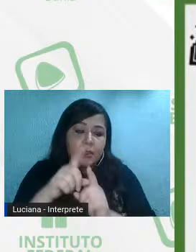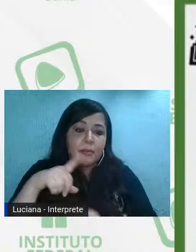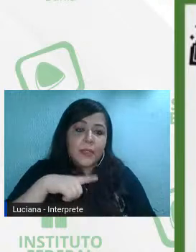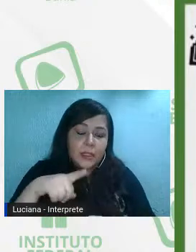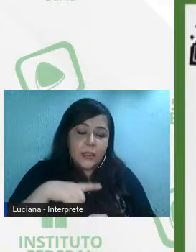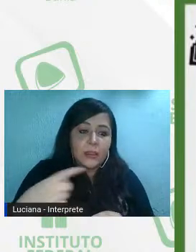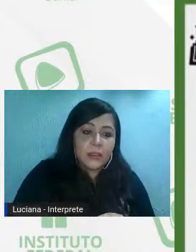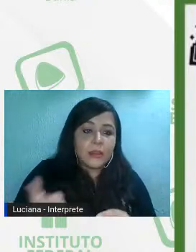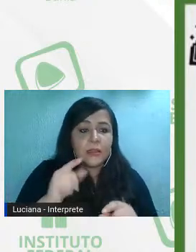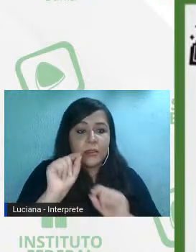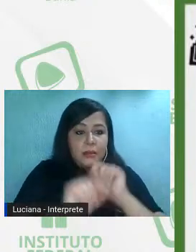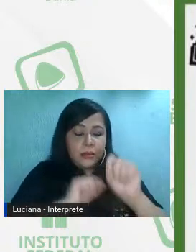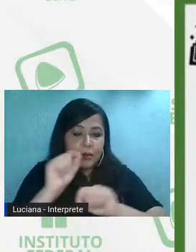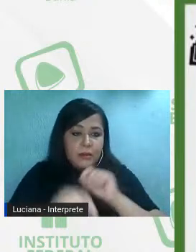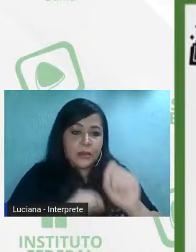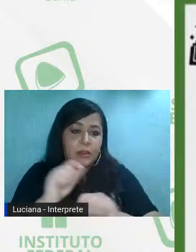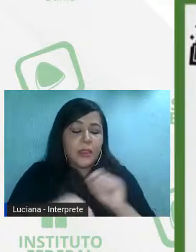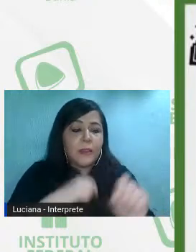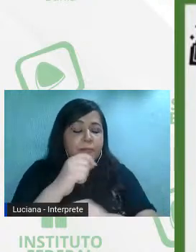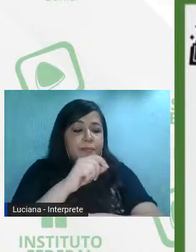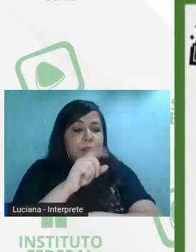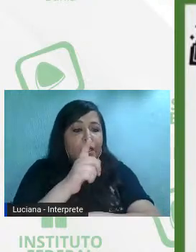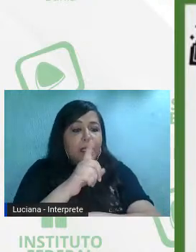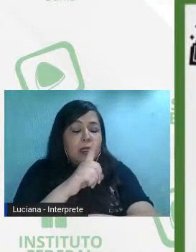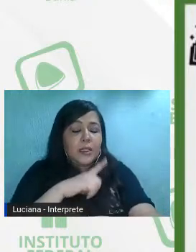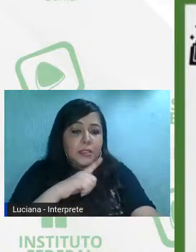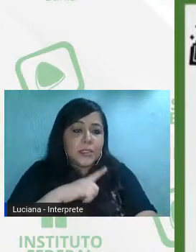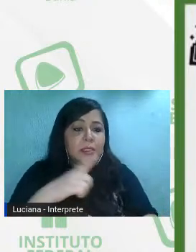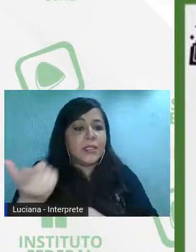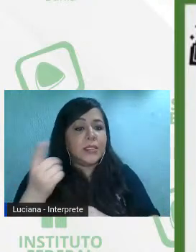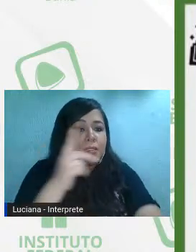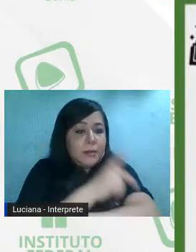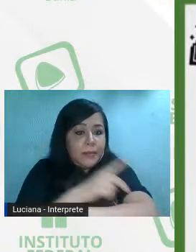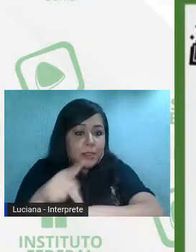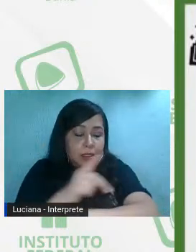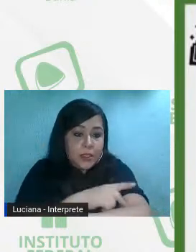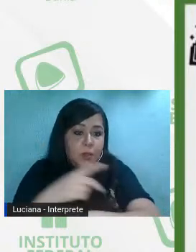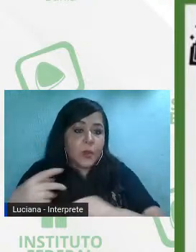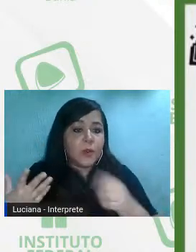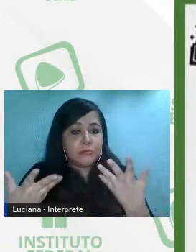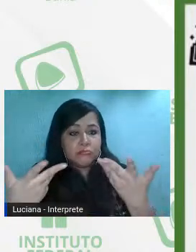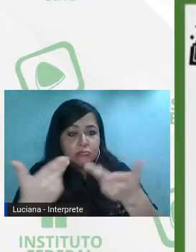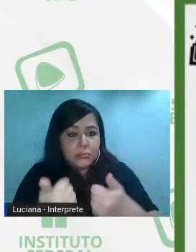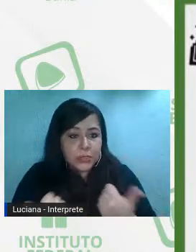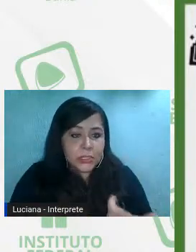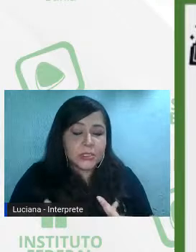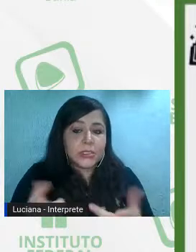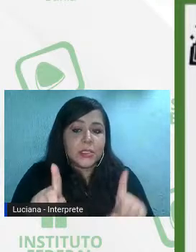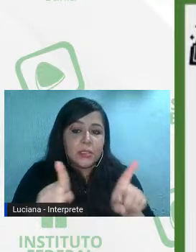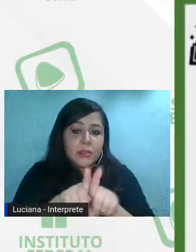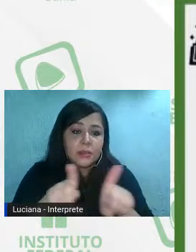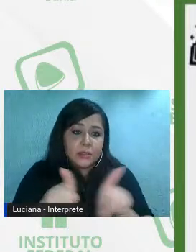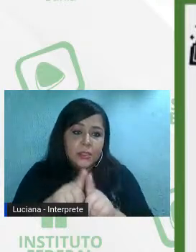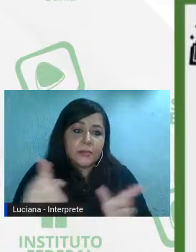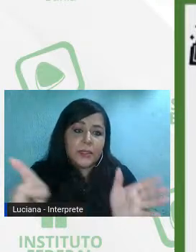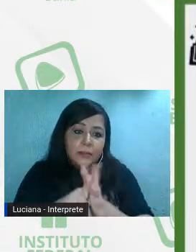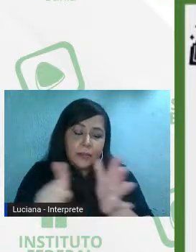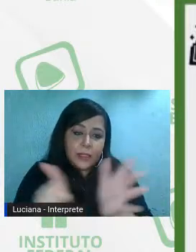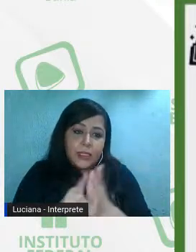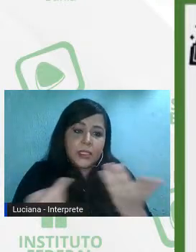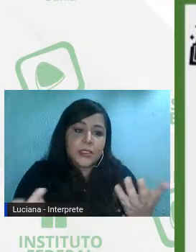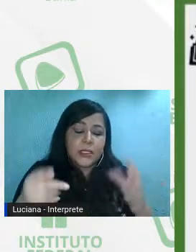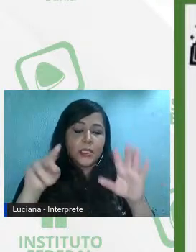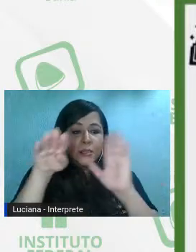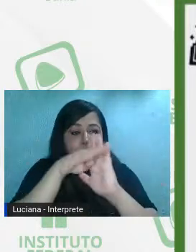né, de pandemia, no processo de capacitação que faz parte do programa de residência, planejamento,